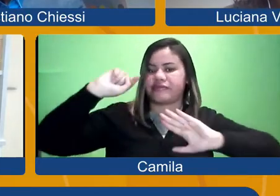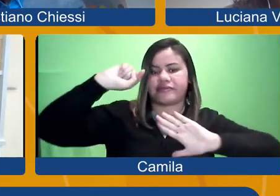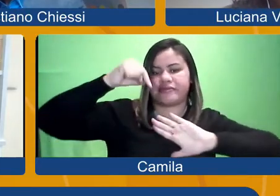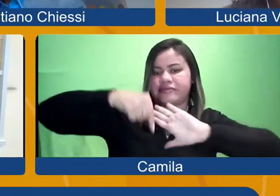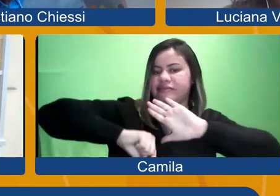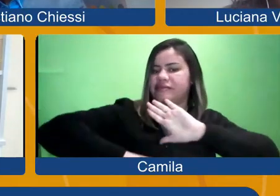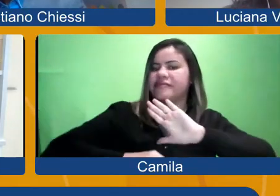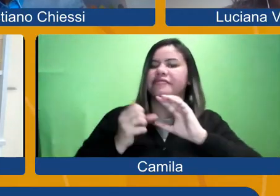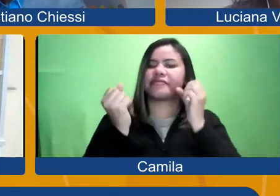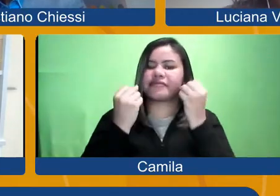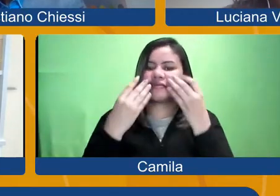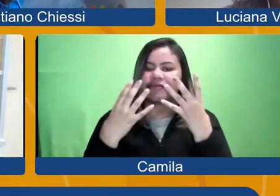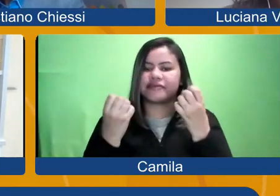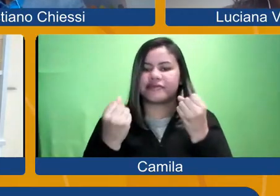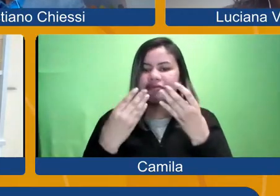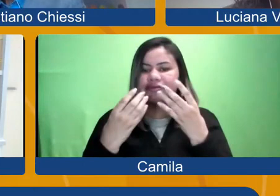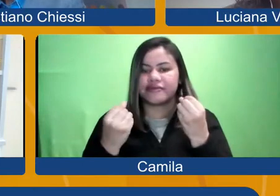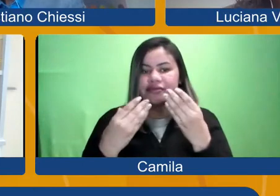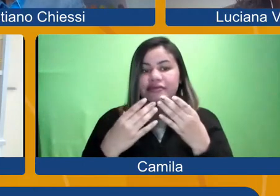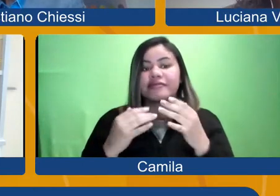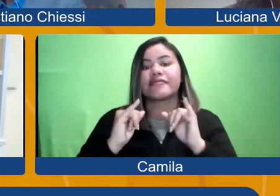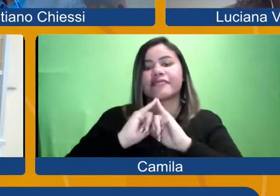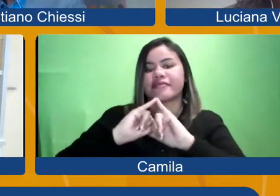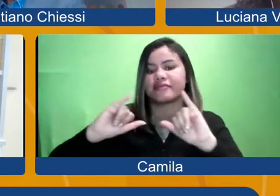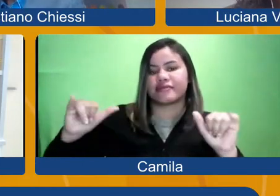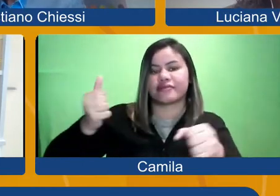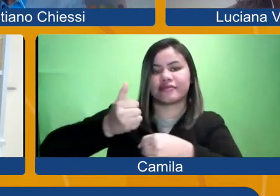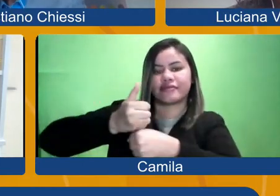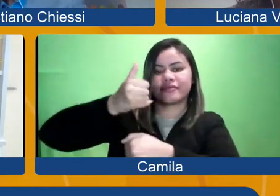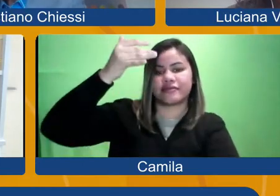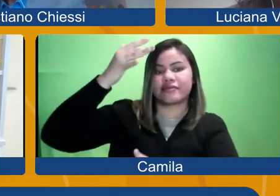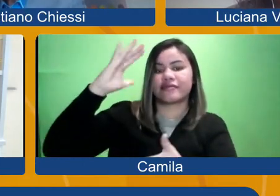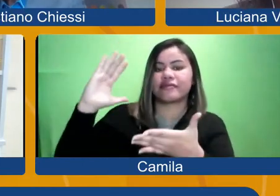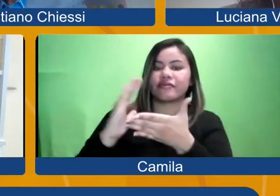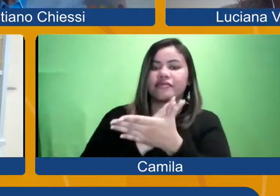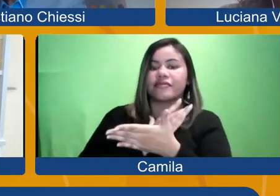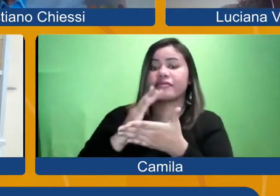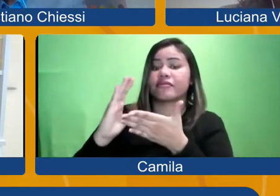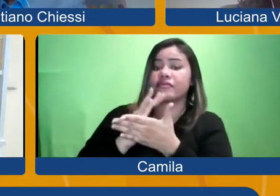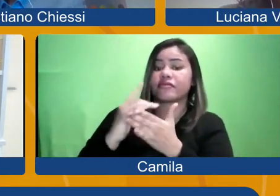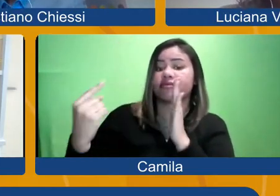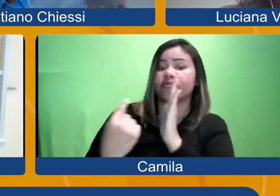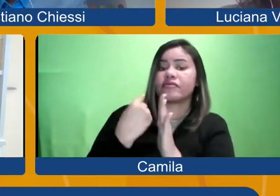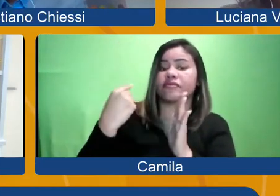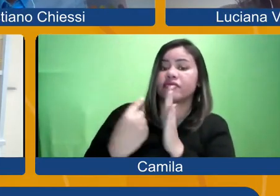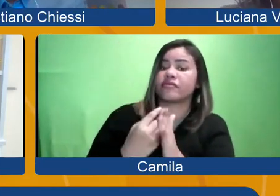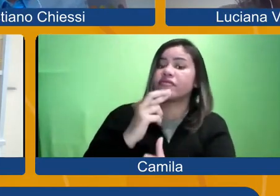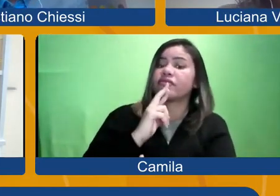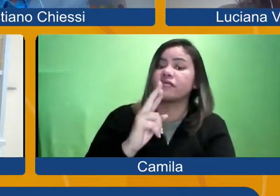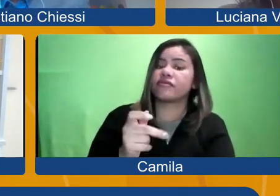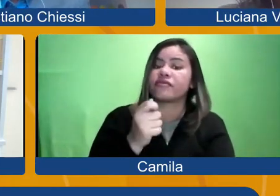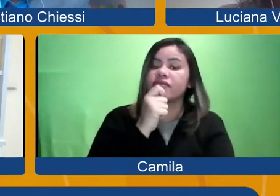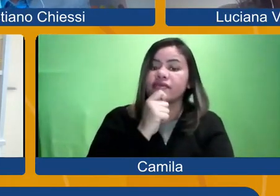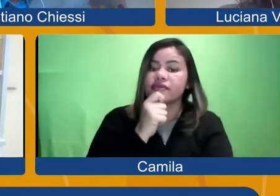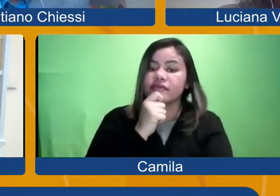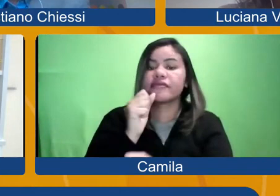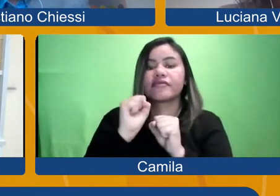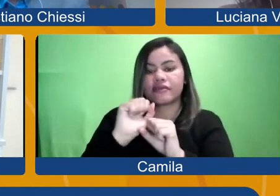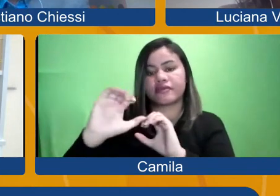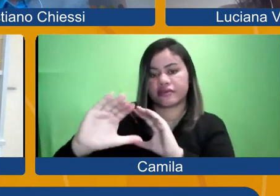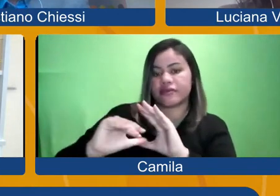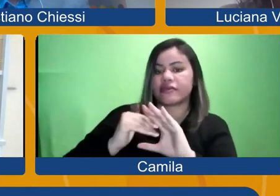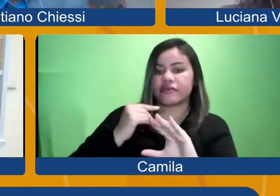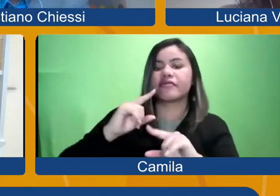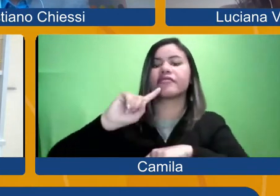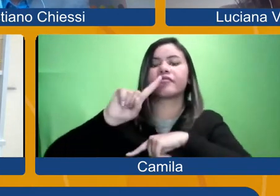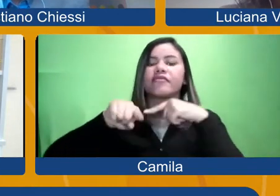aqui. Eu já anunciei lá no chat que todos os que não tiveram suas perguntas respondidas, que possam encaminhar, e a gente